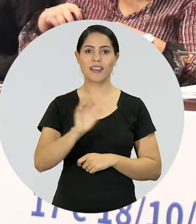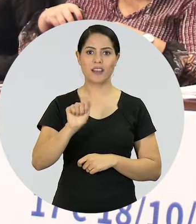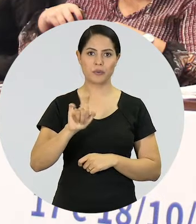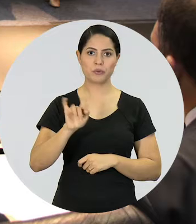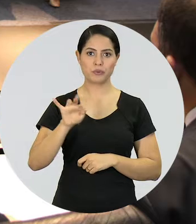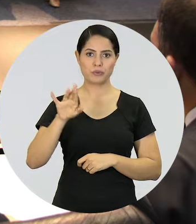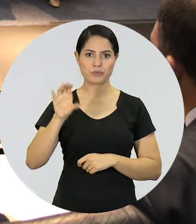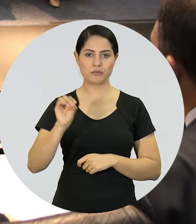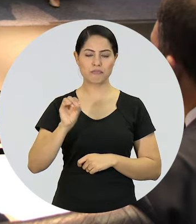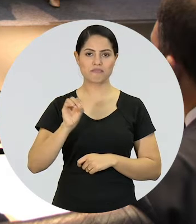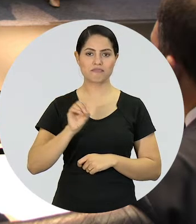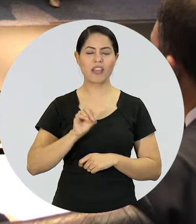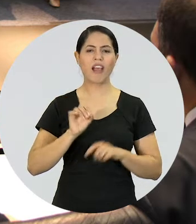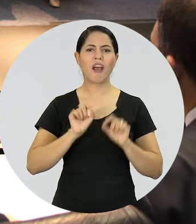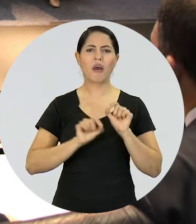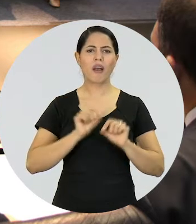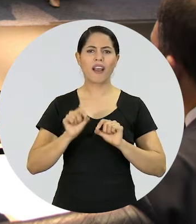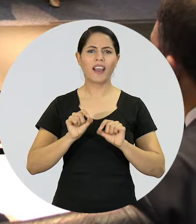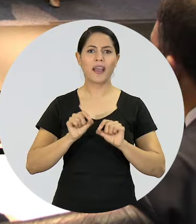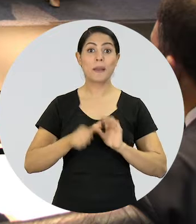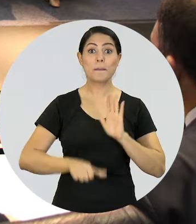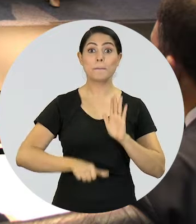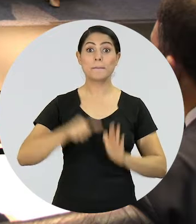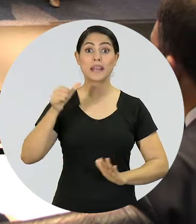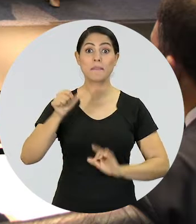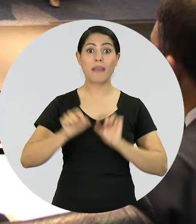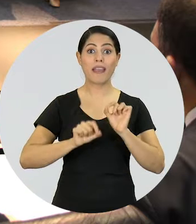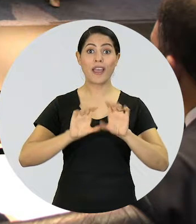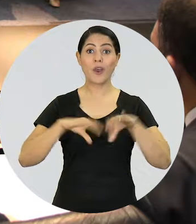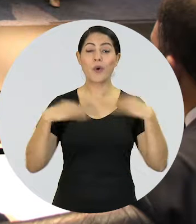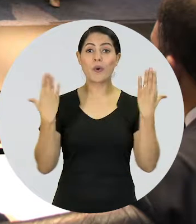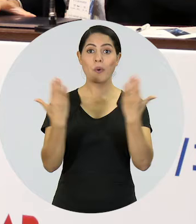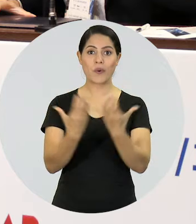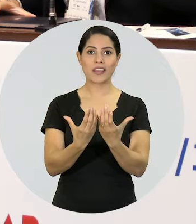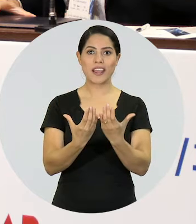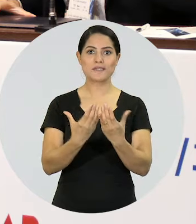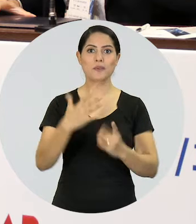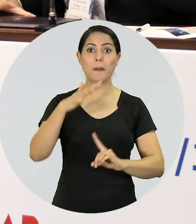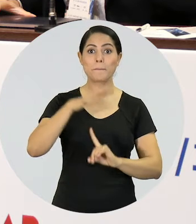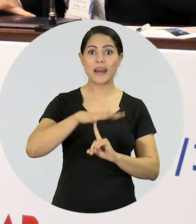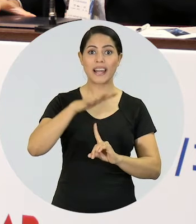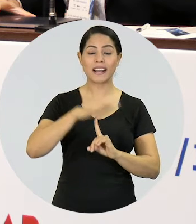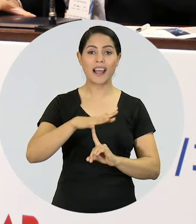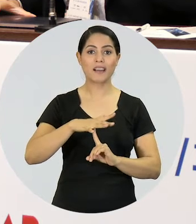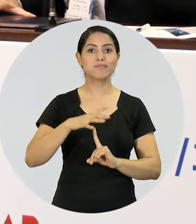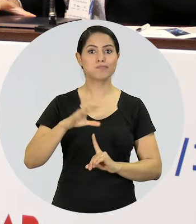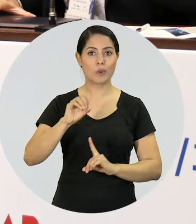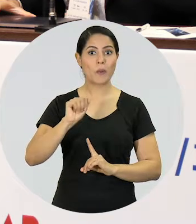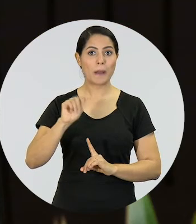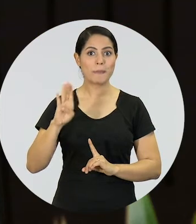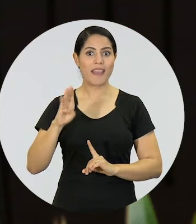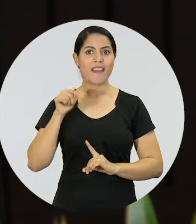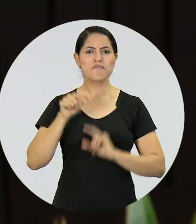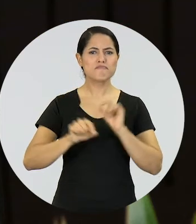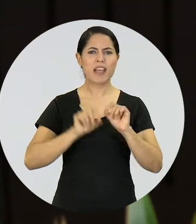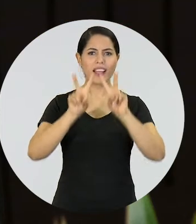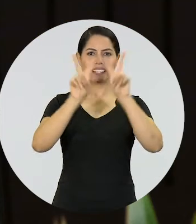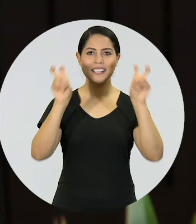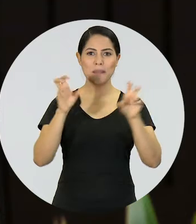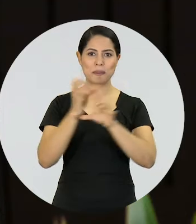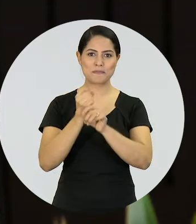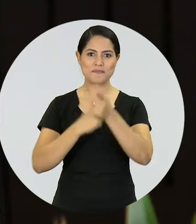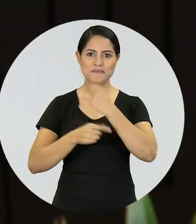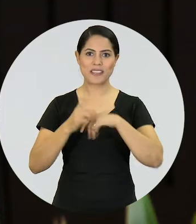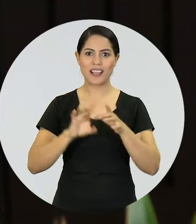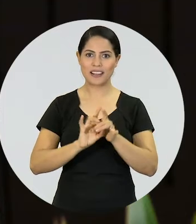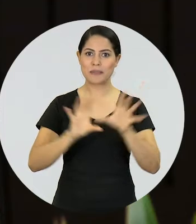de Noronha. O primeiro Congresso de Liberdade Econômica da OAB Paraná abordou como foco principal a recente